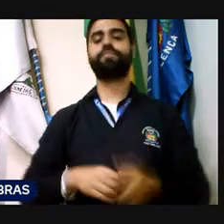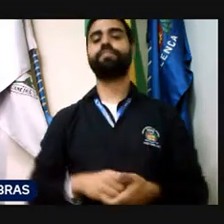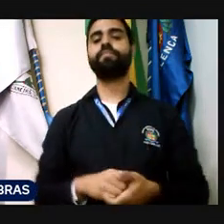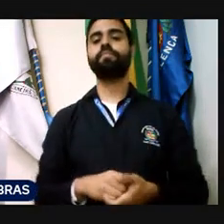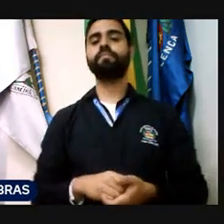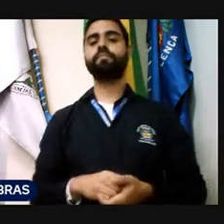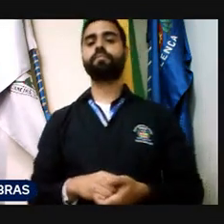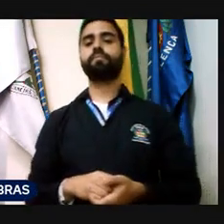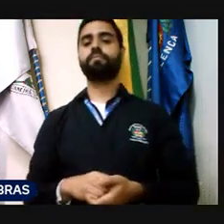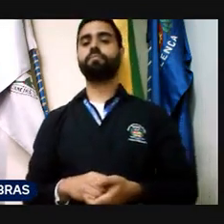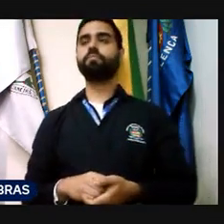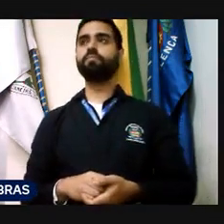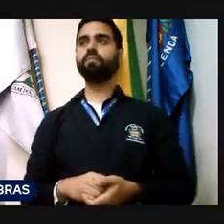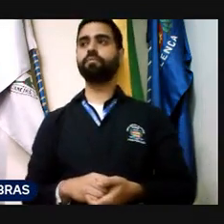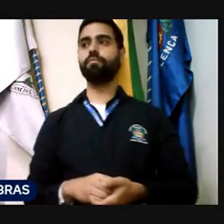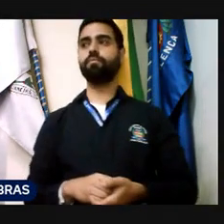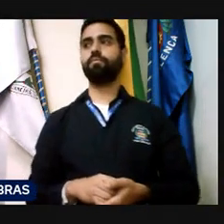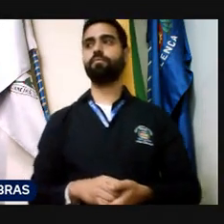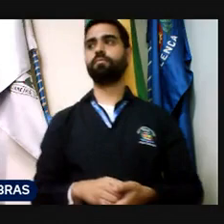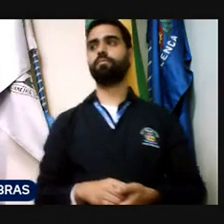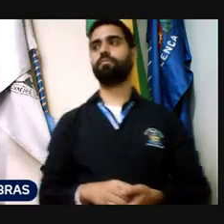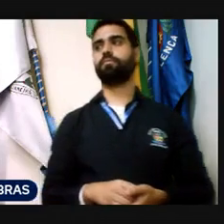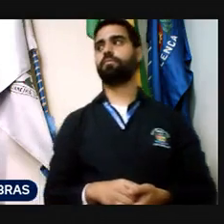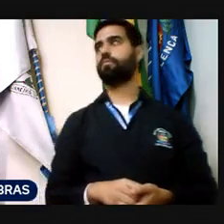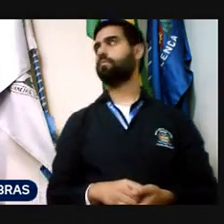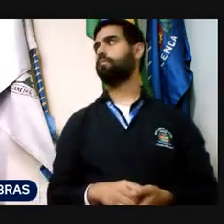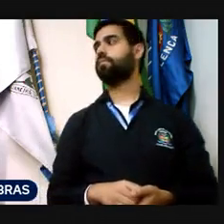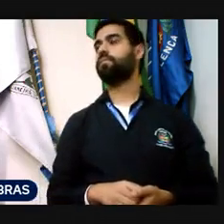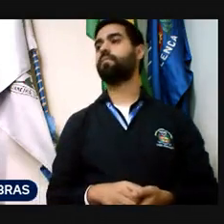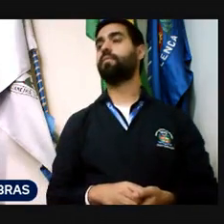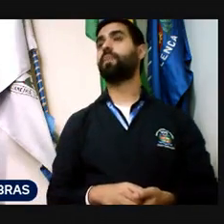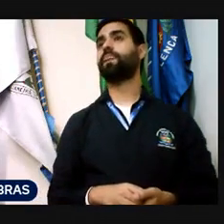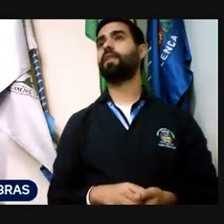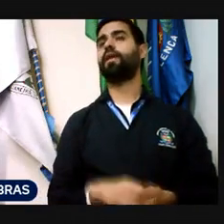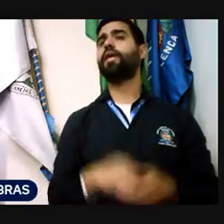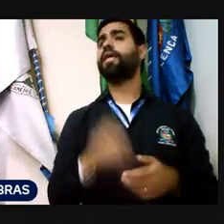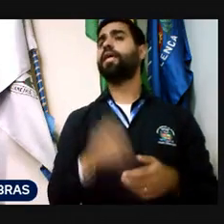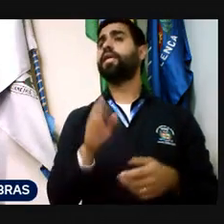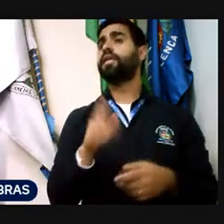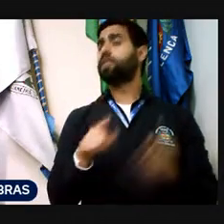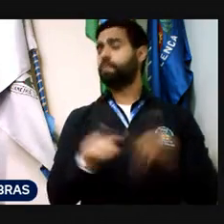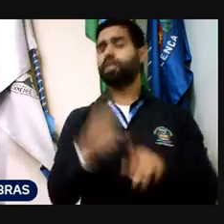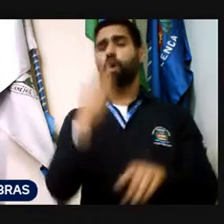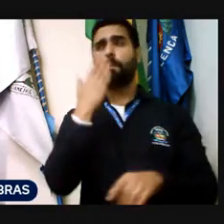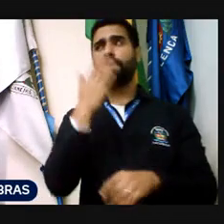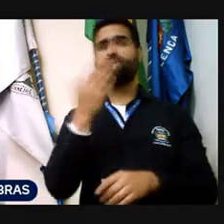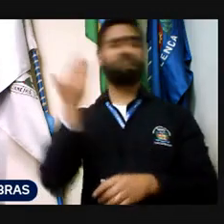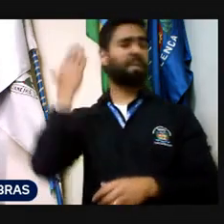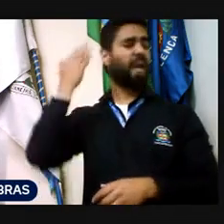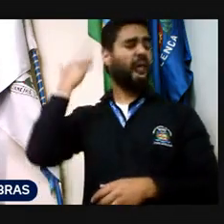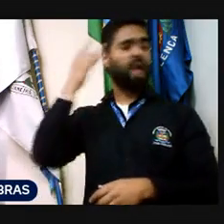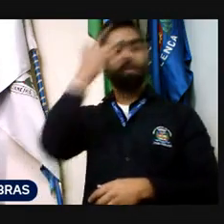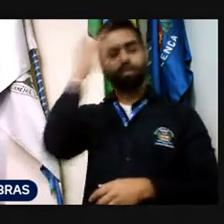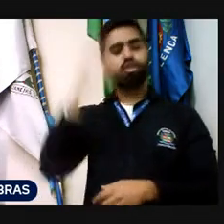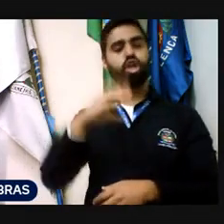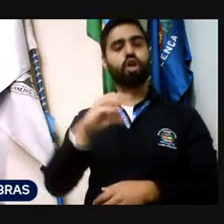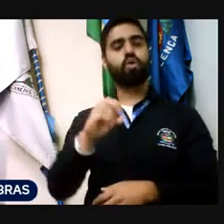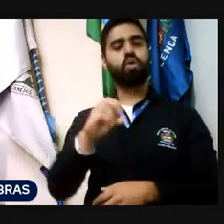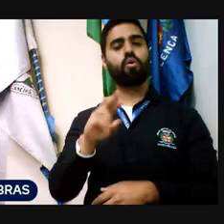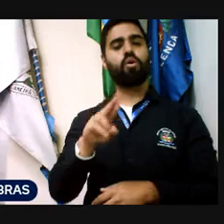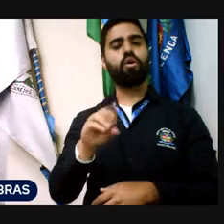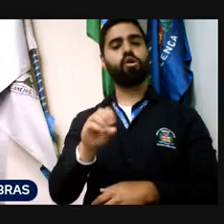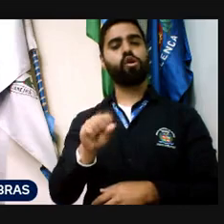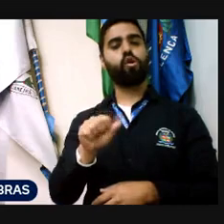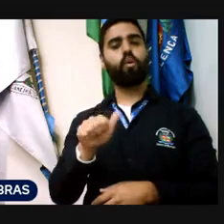da localidade. Vale ressaltar que esta é uma reivindicação antiga da comunidade de Coroas, já tendo sido